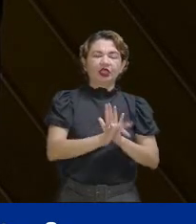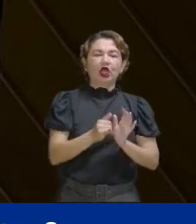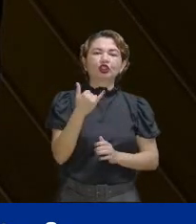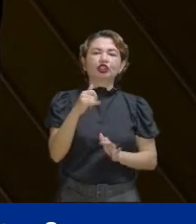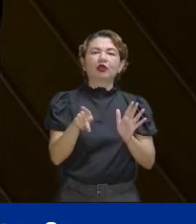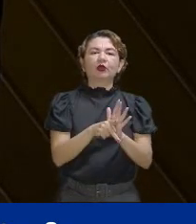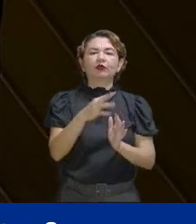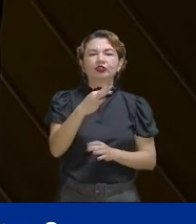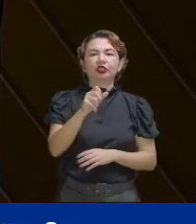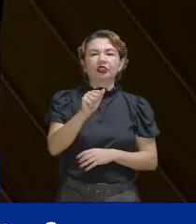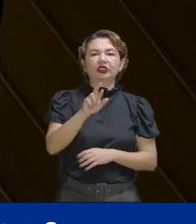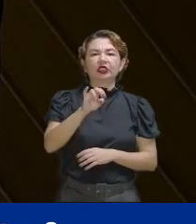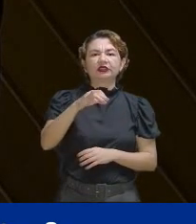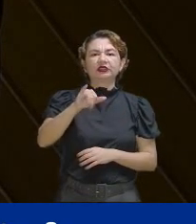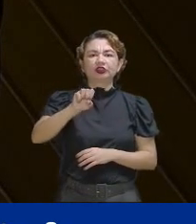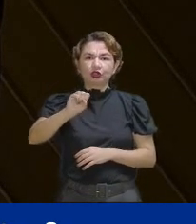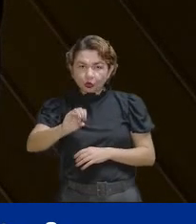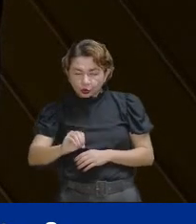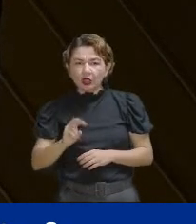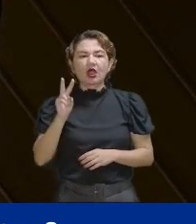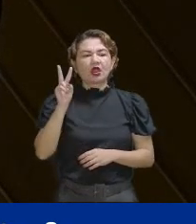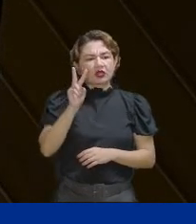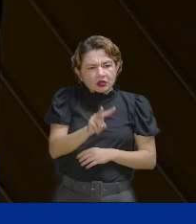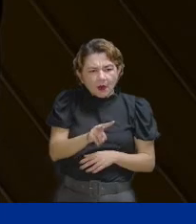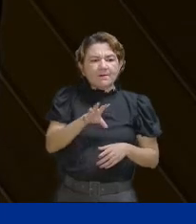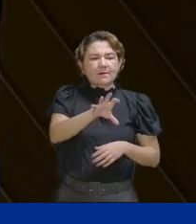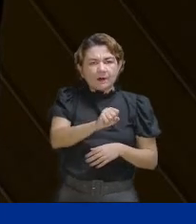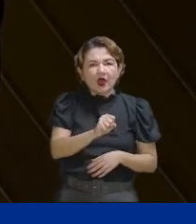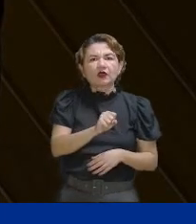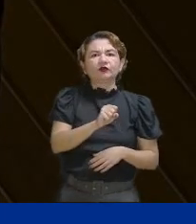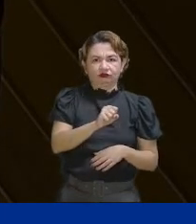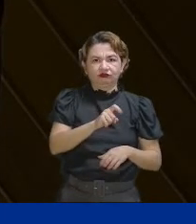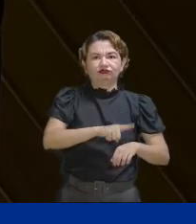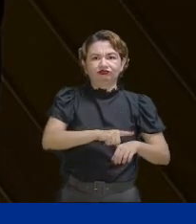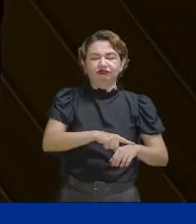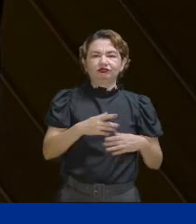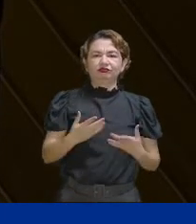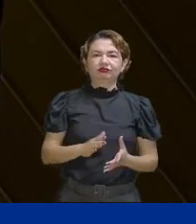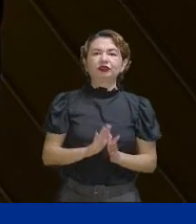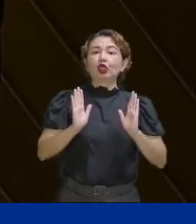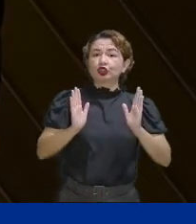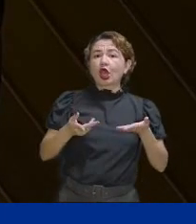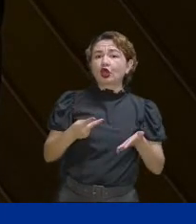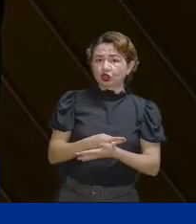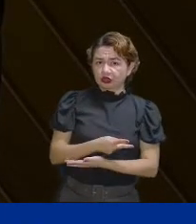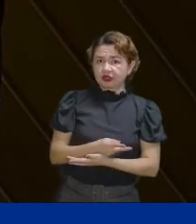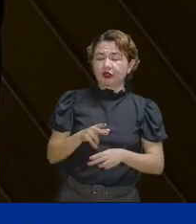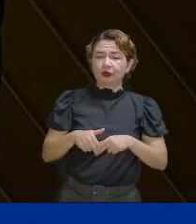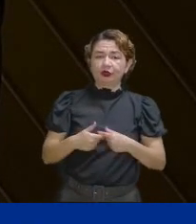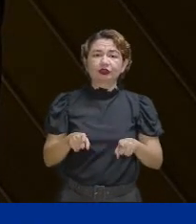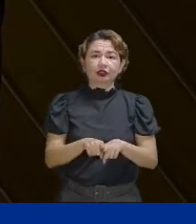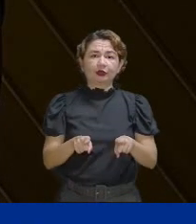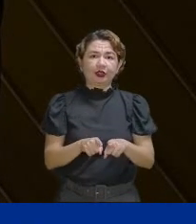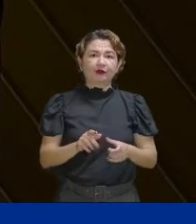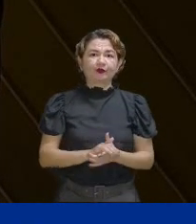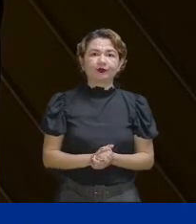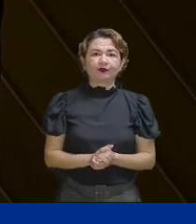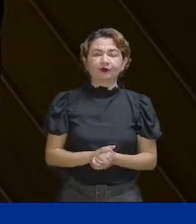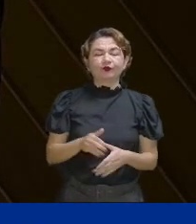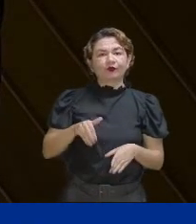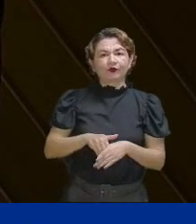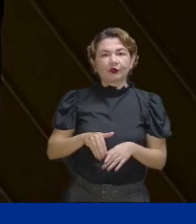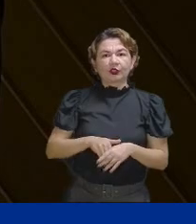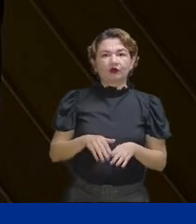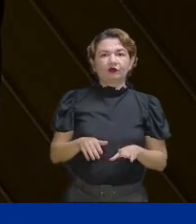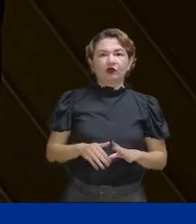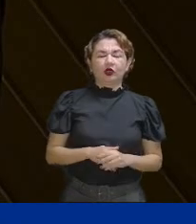Tarcísio, apreendido no momento do flagrante, foi devidamente realizada. Na oportunidade, identificou-se, tanto no voto